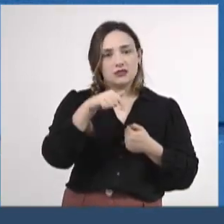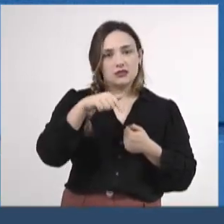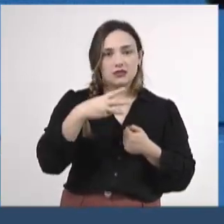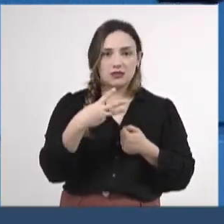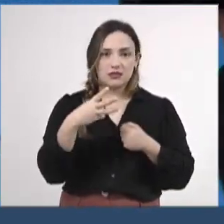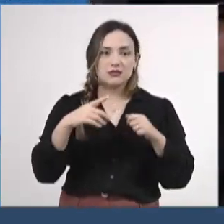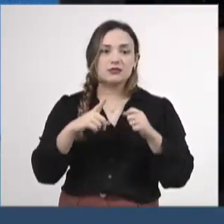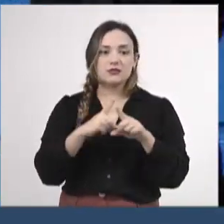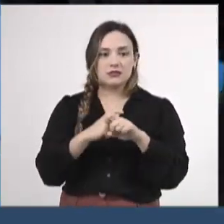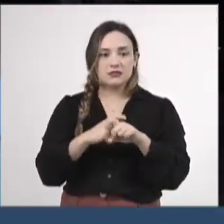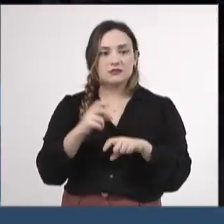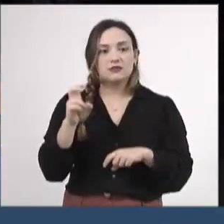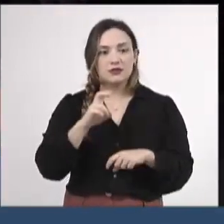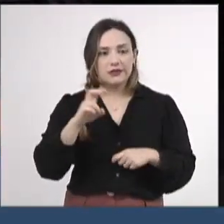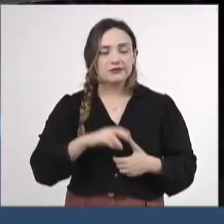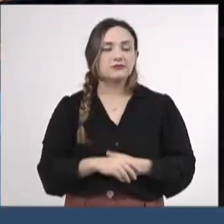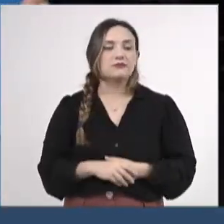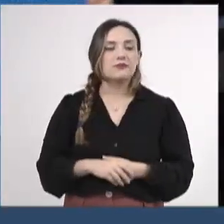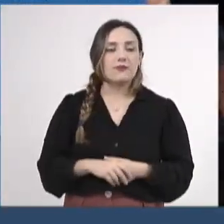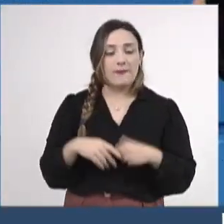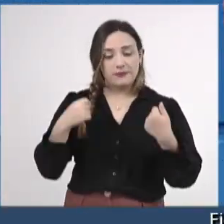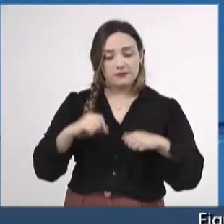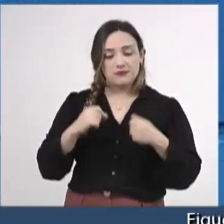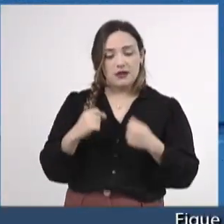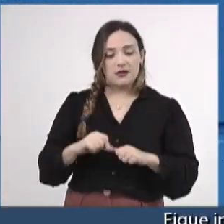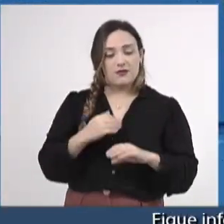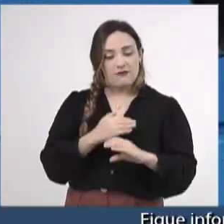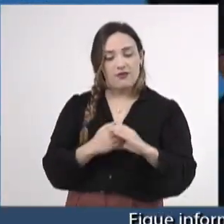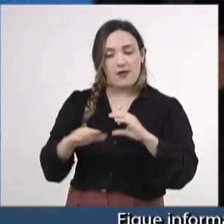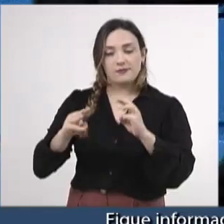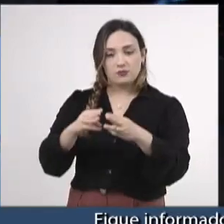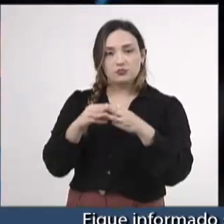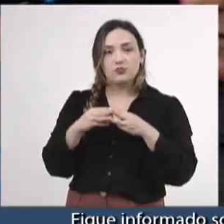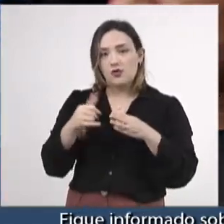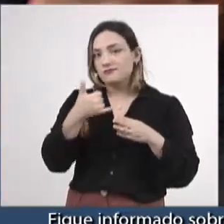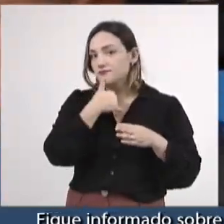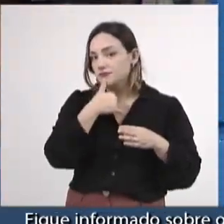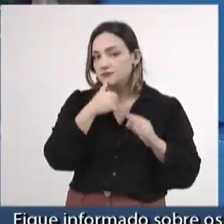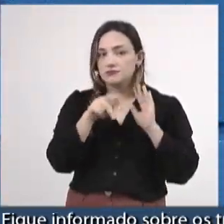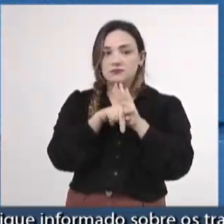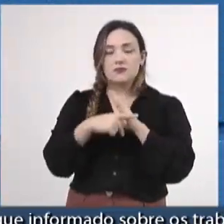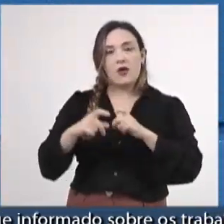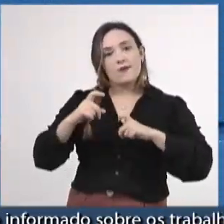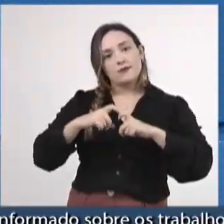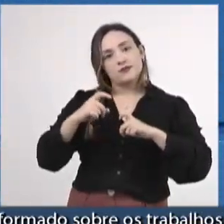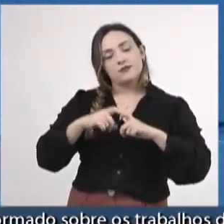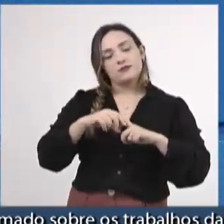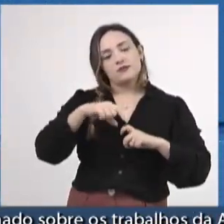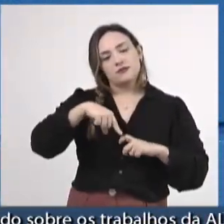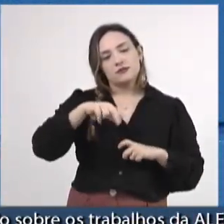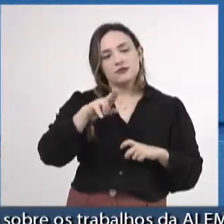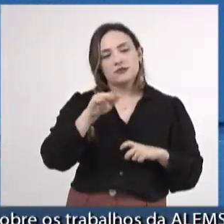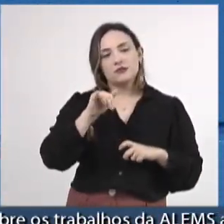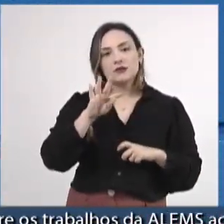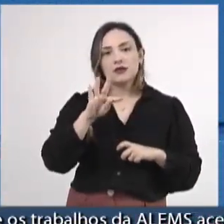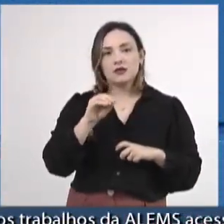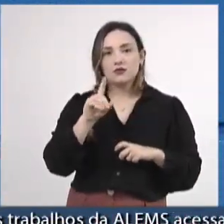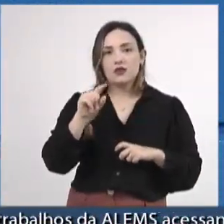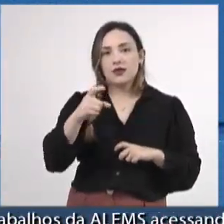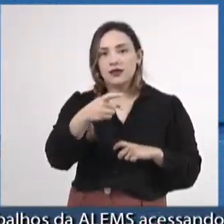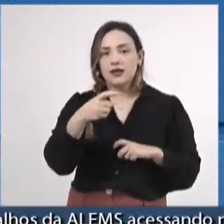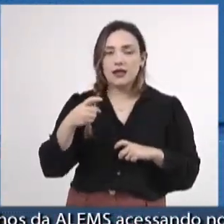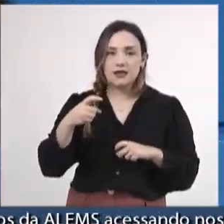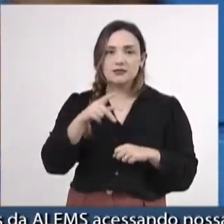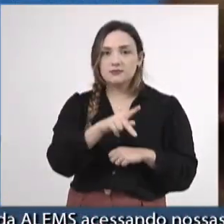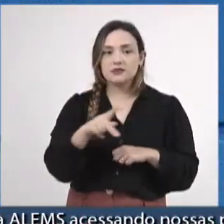seja enviado Moção de pesar Aos familiares do doutor quinto de Domênico ex-prefeito de